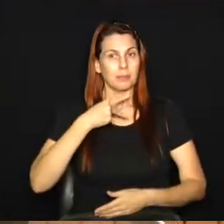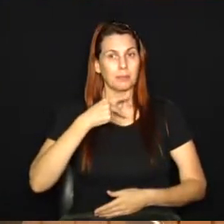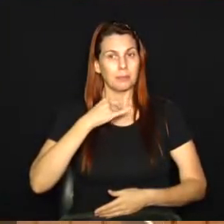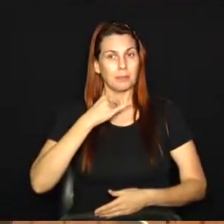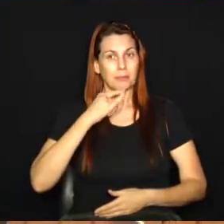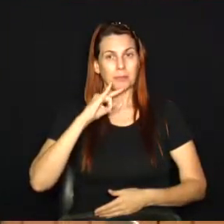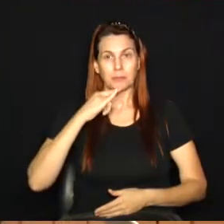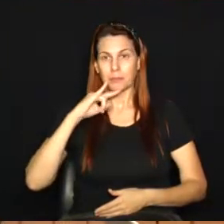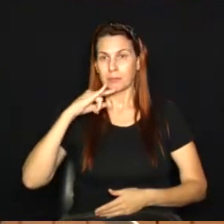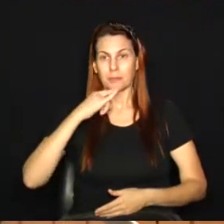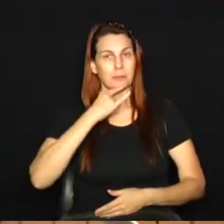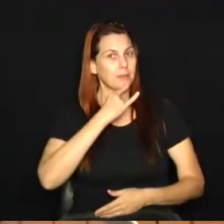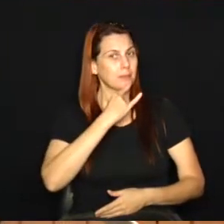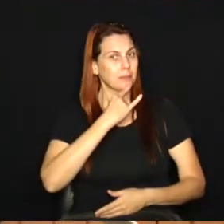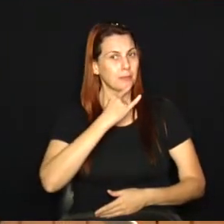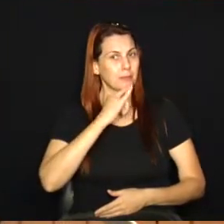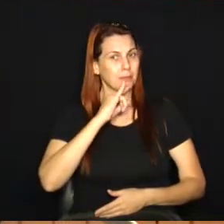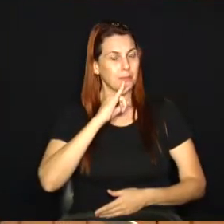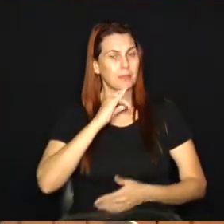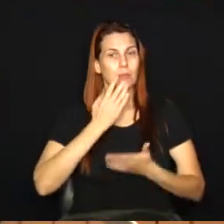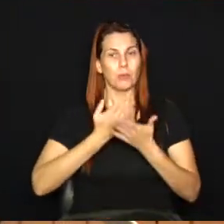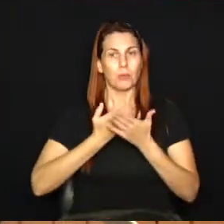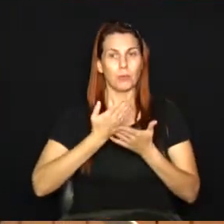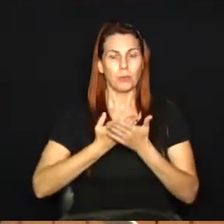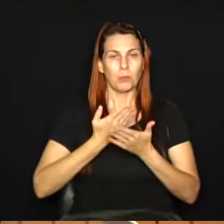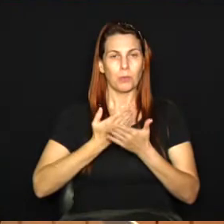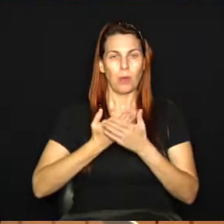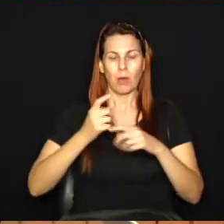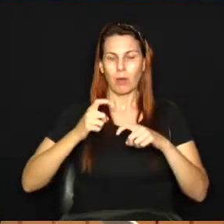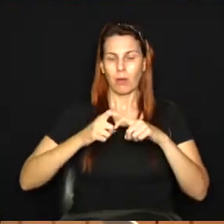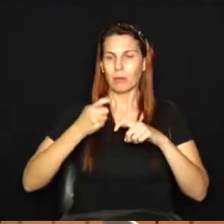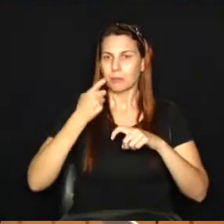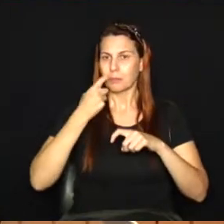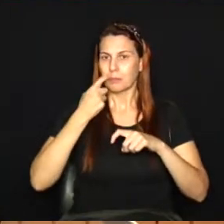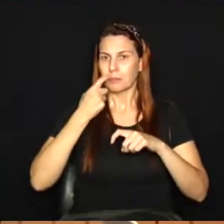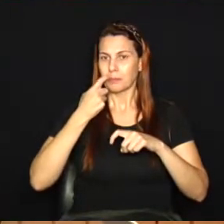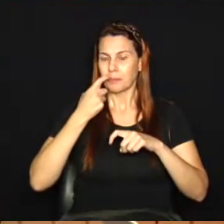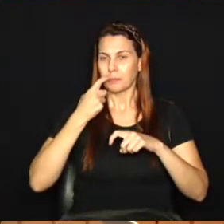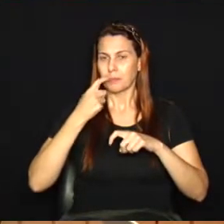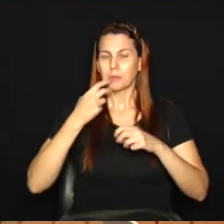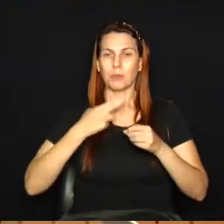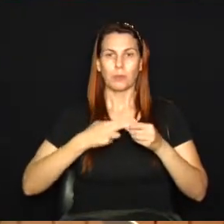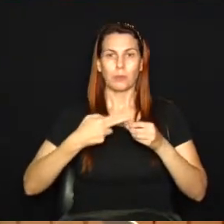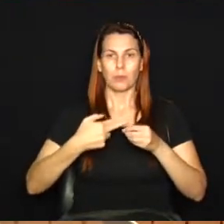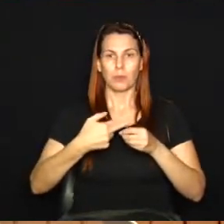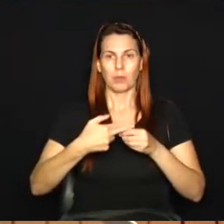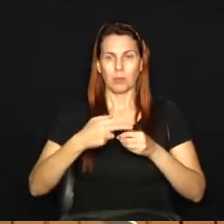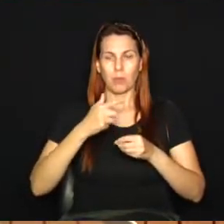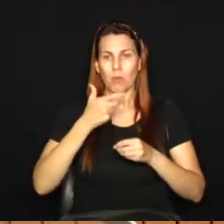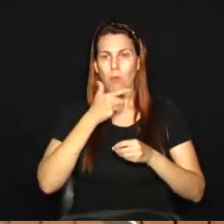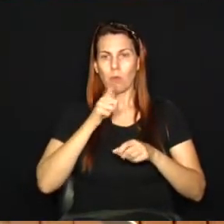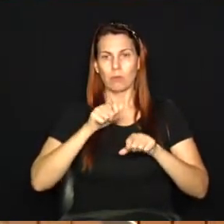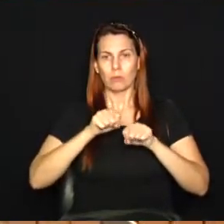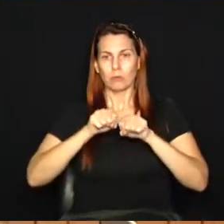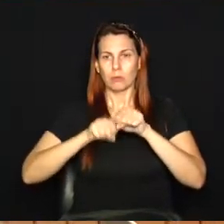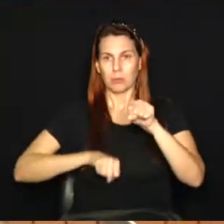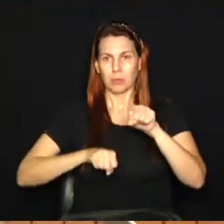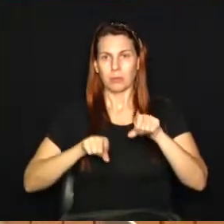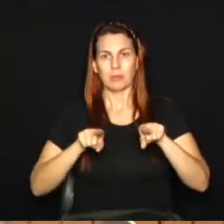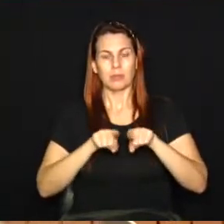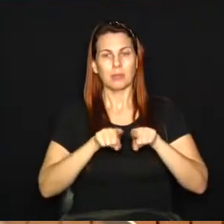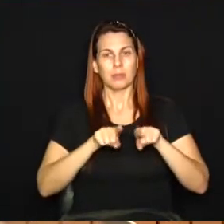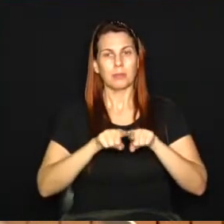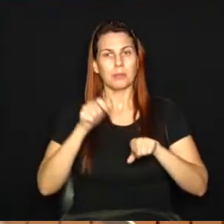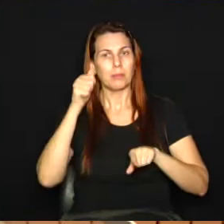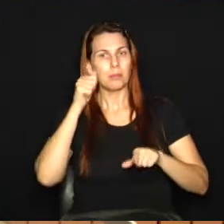na Unicamp, trouxe da Unicamp não só o diploma, mas a minha esposa Silvia, que deve estar nos assistindo,